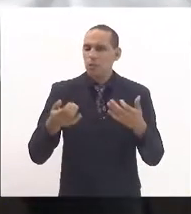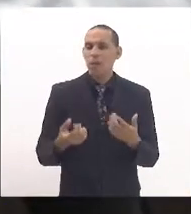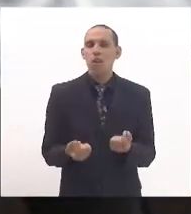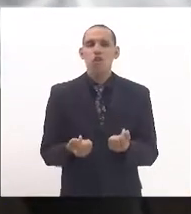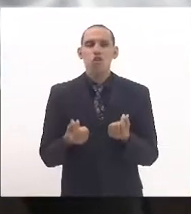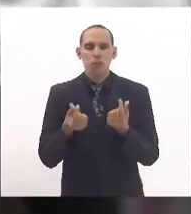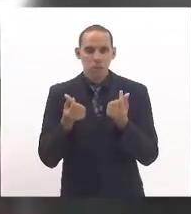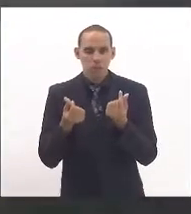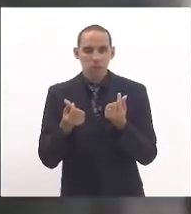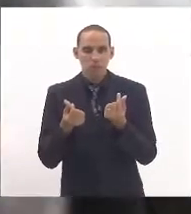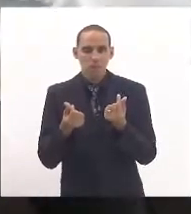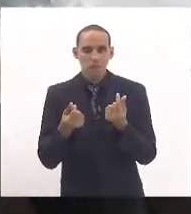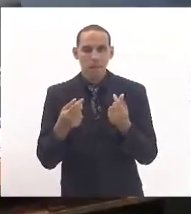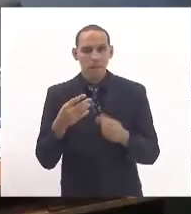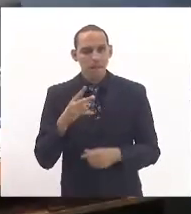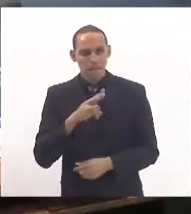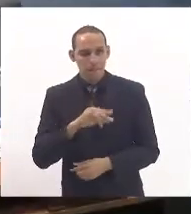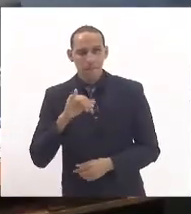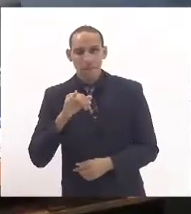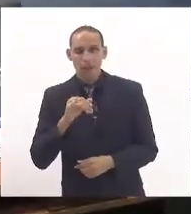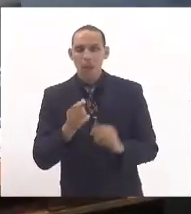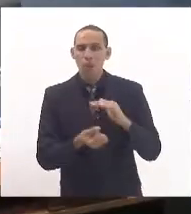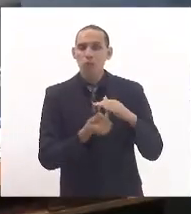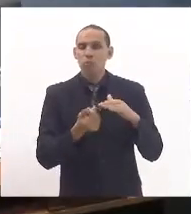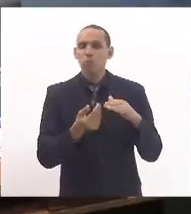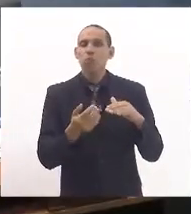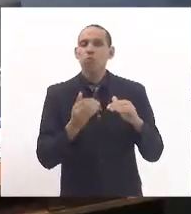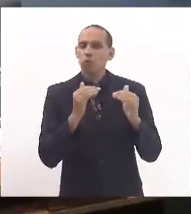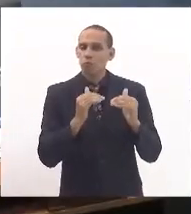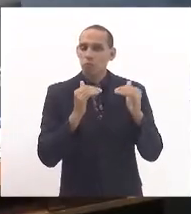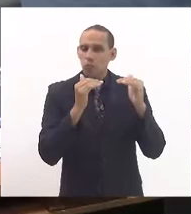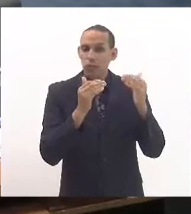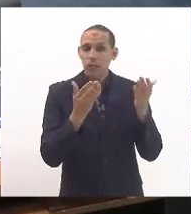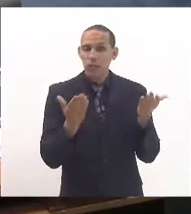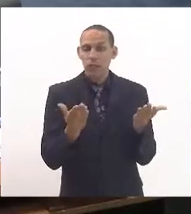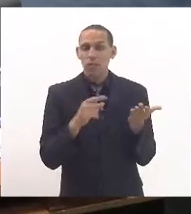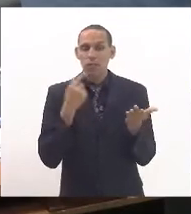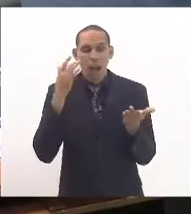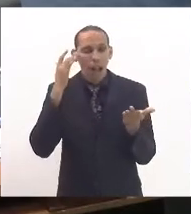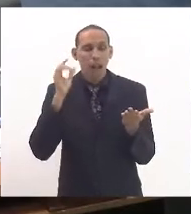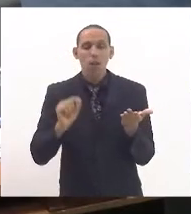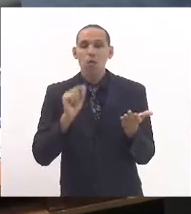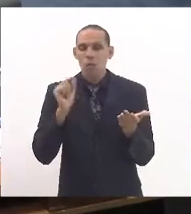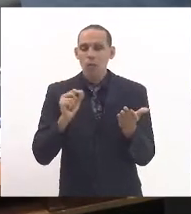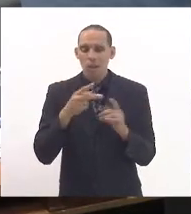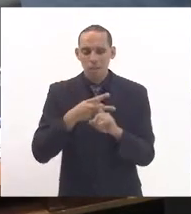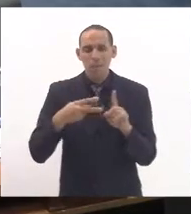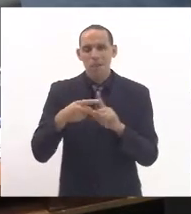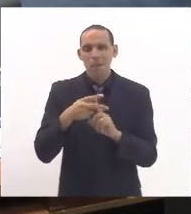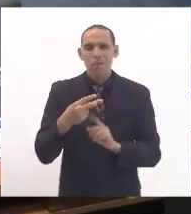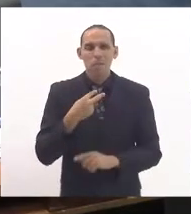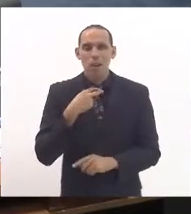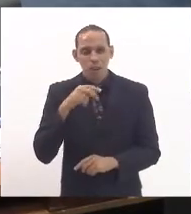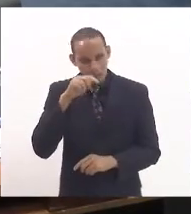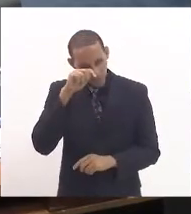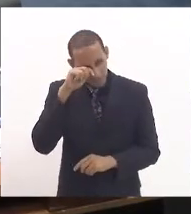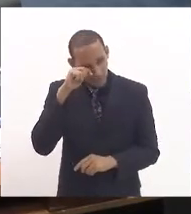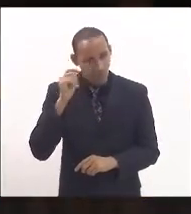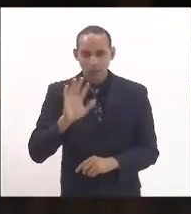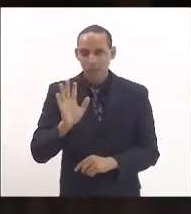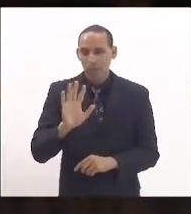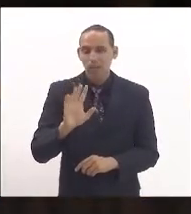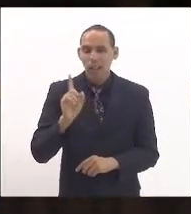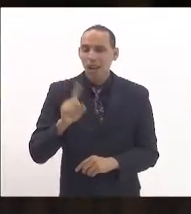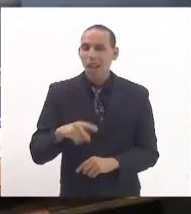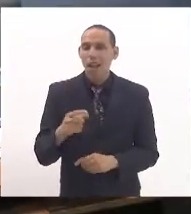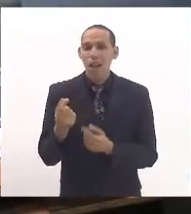rentabilidade vai para o fundo soberano. Então, a gente achou por bem, não podia ser para o previdenciário, para ser para algum fundo, não, mas a tinha ideia... que ser